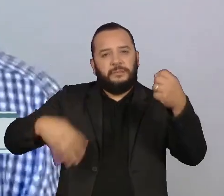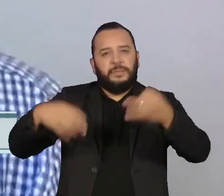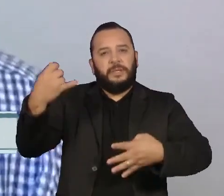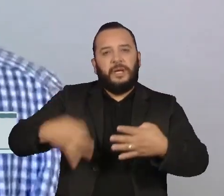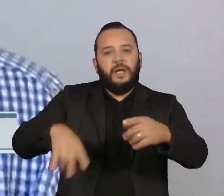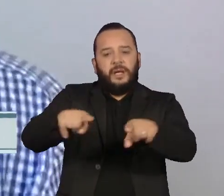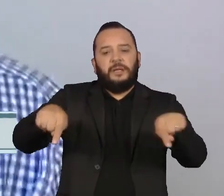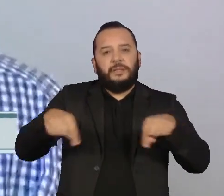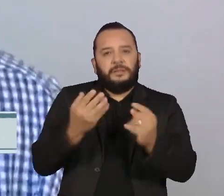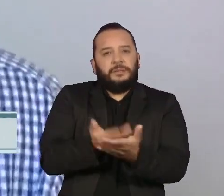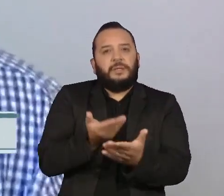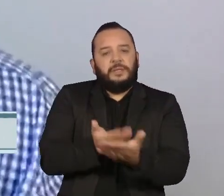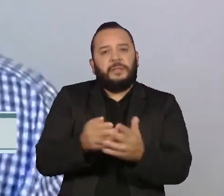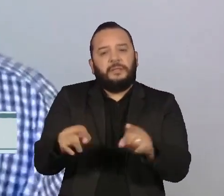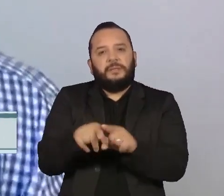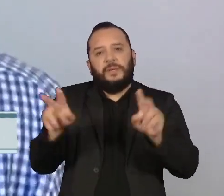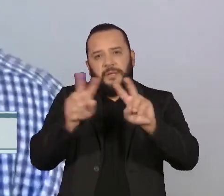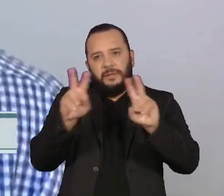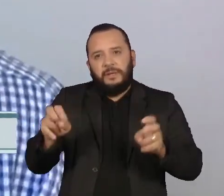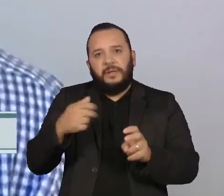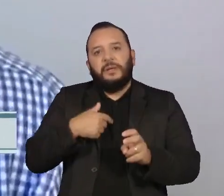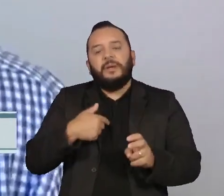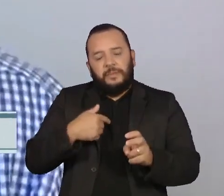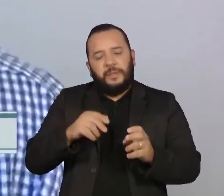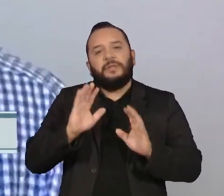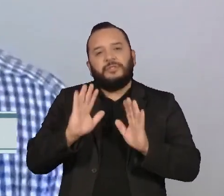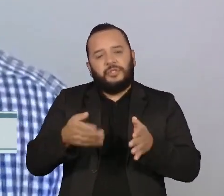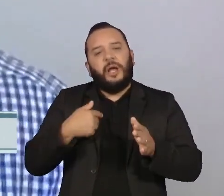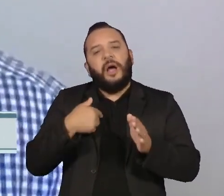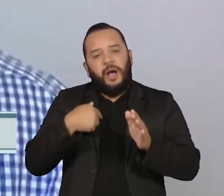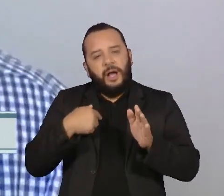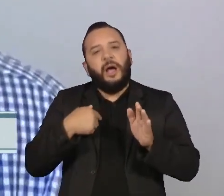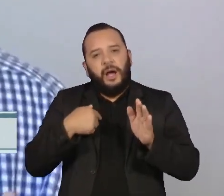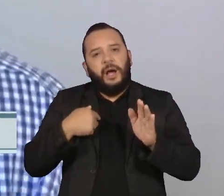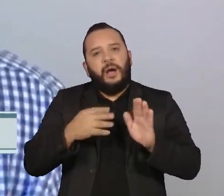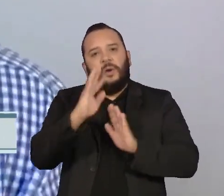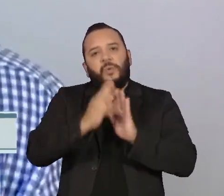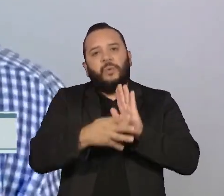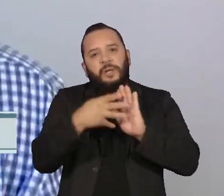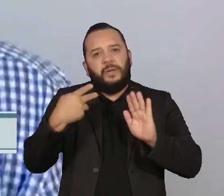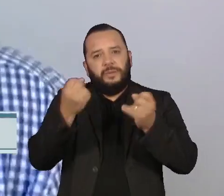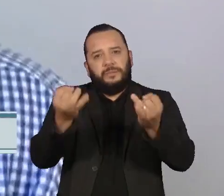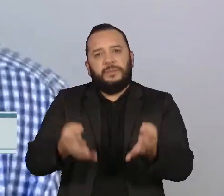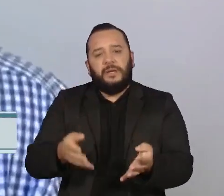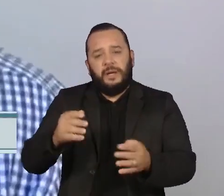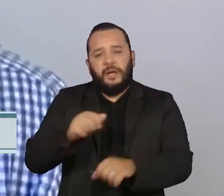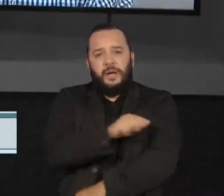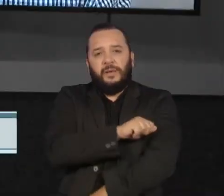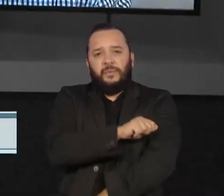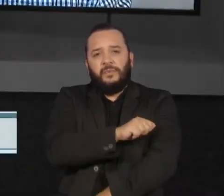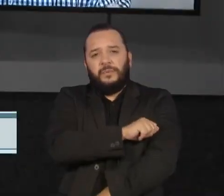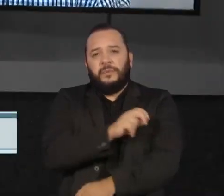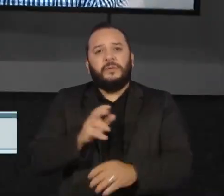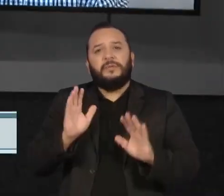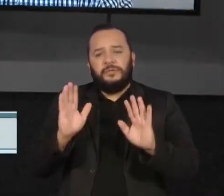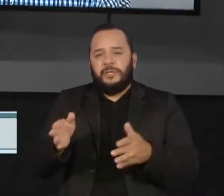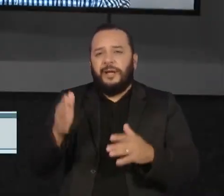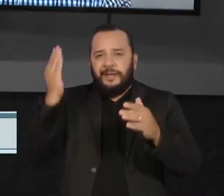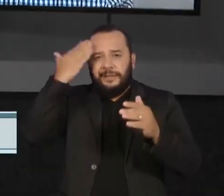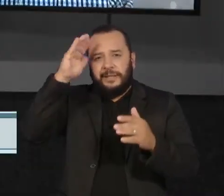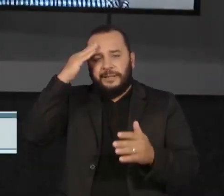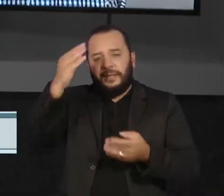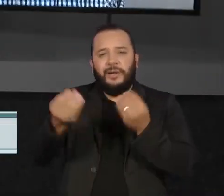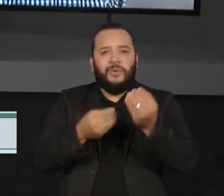integrar esse tema de forma consistente ao seu currículo, para que os alunos tenham essa percepção, esse aprofundamento ético sobre como deve